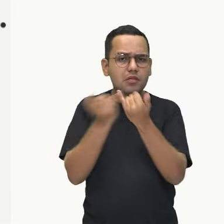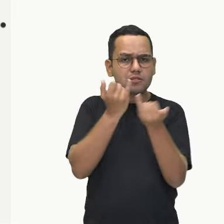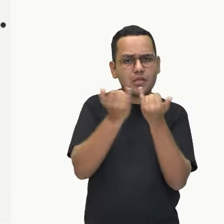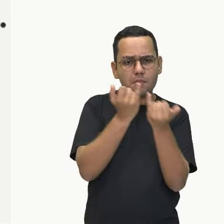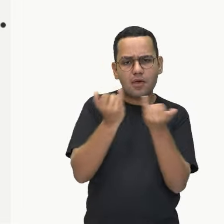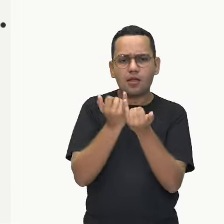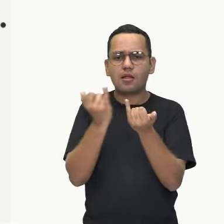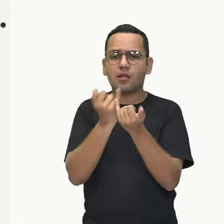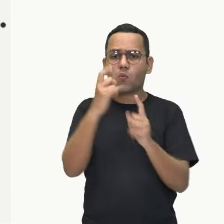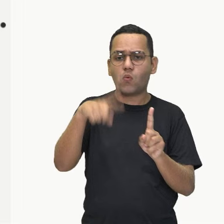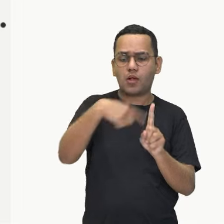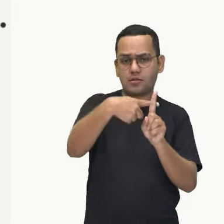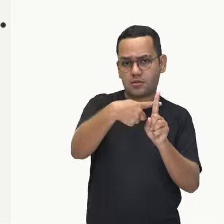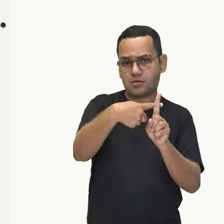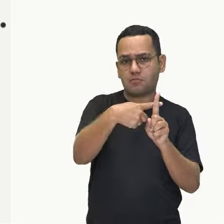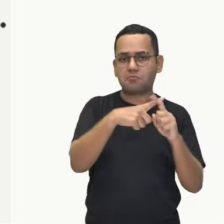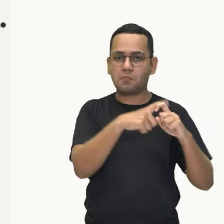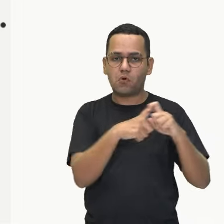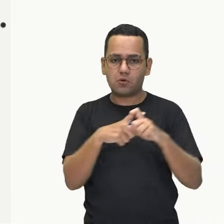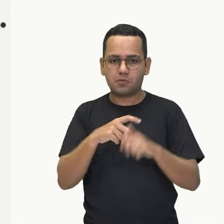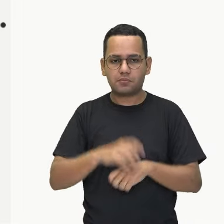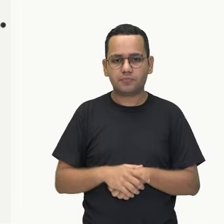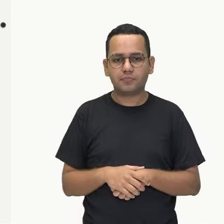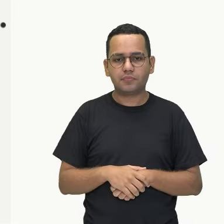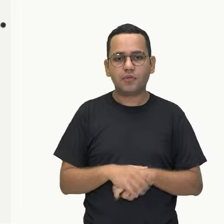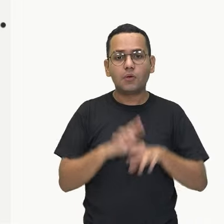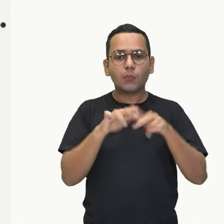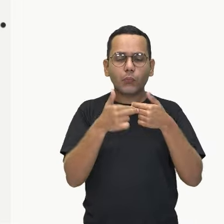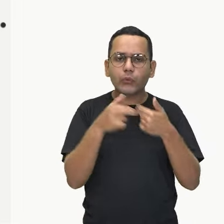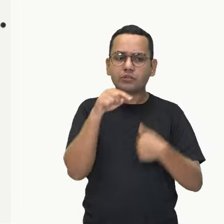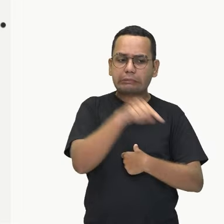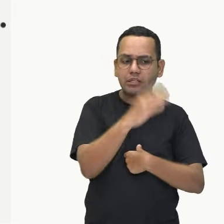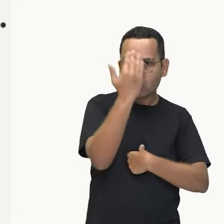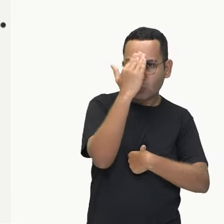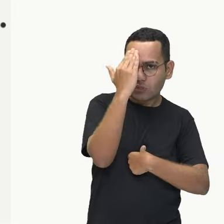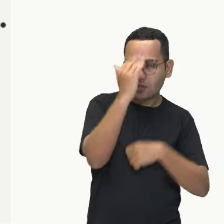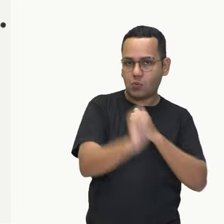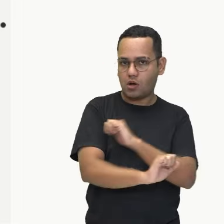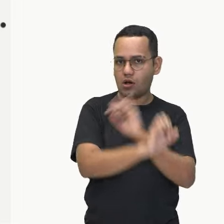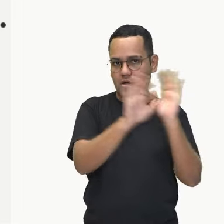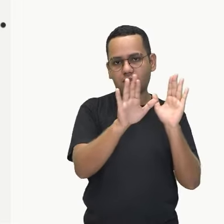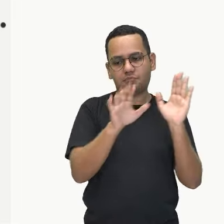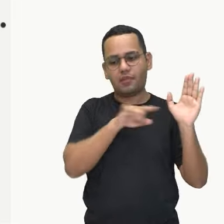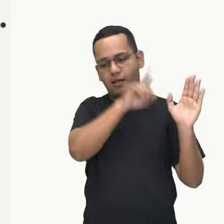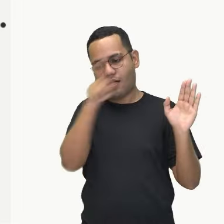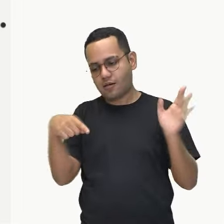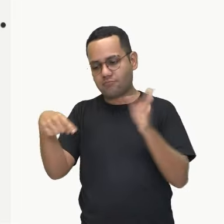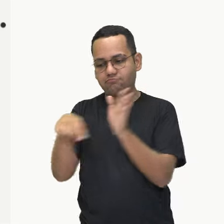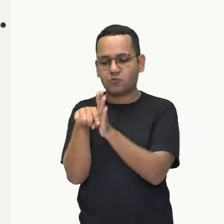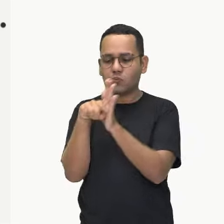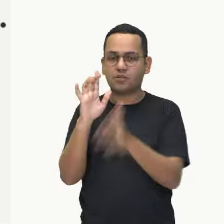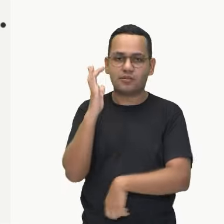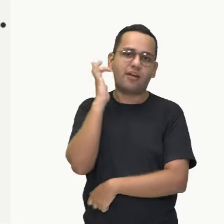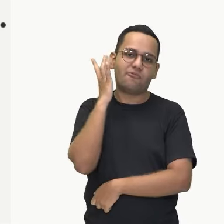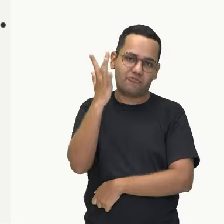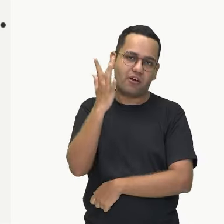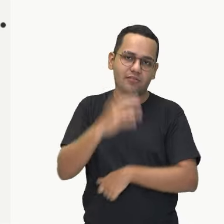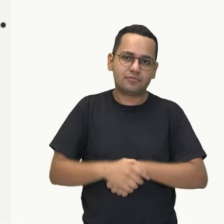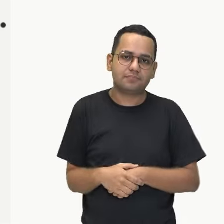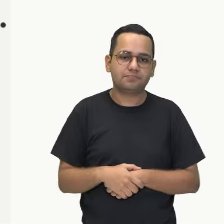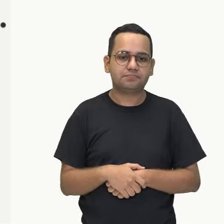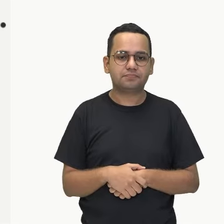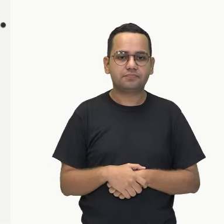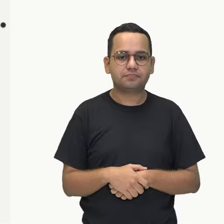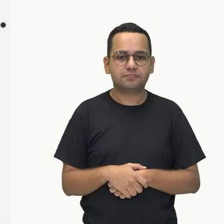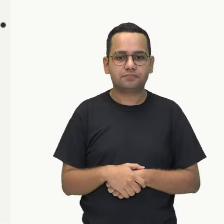de polinômios, ou seja, se compreendeu a adição de polinômios, será bem fácil compreender a